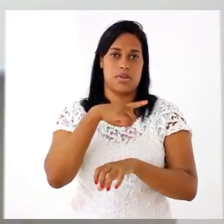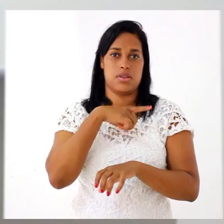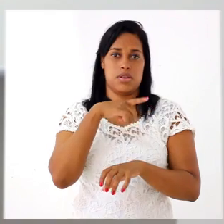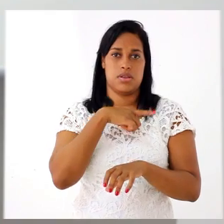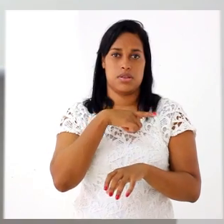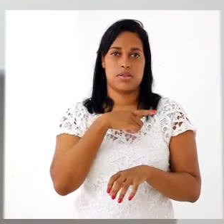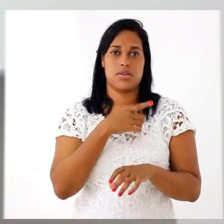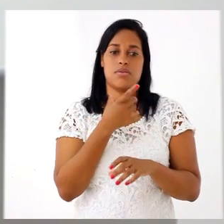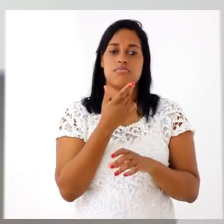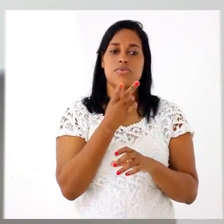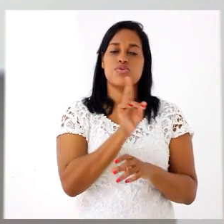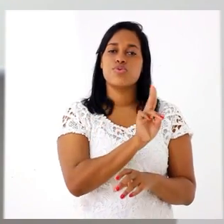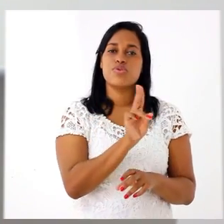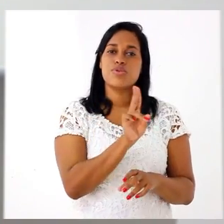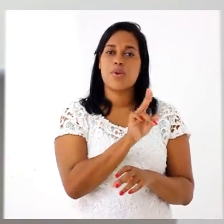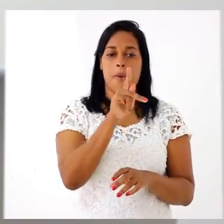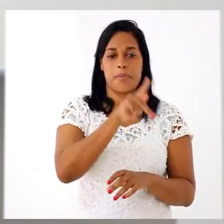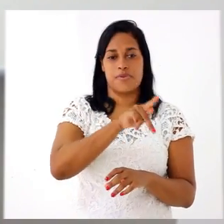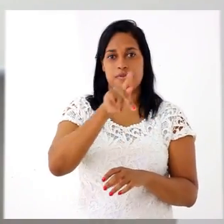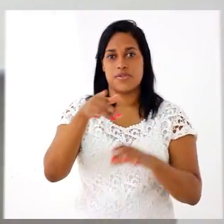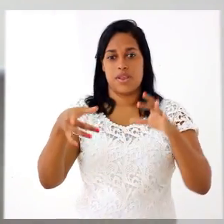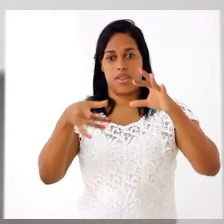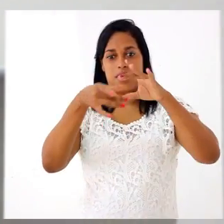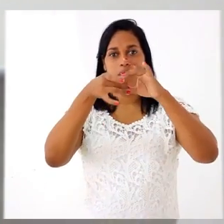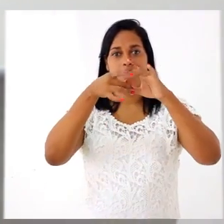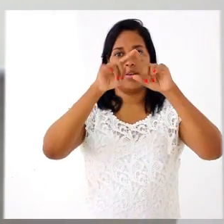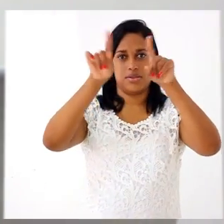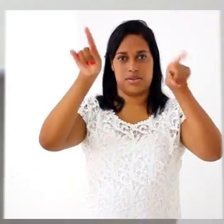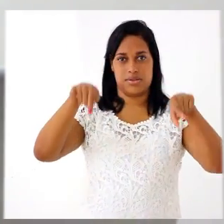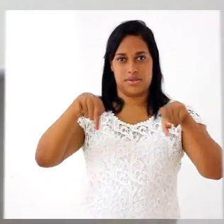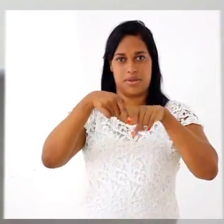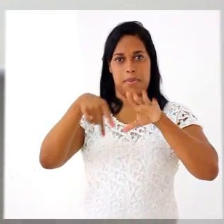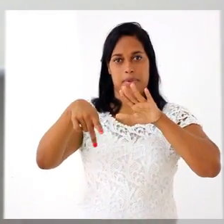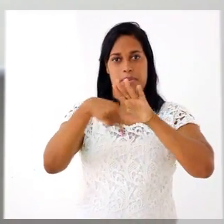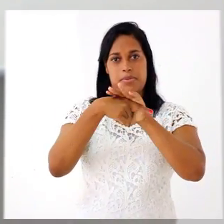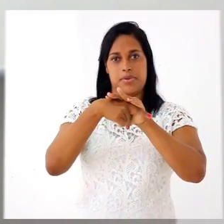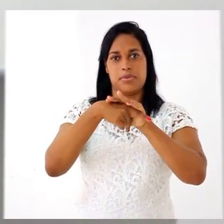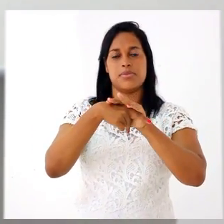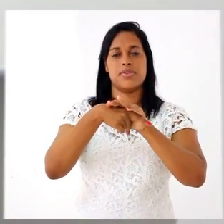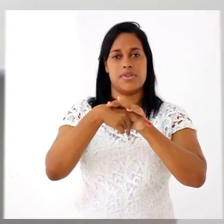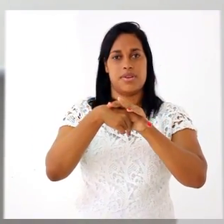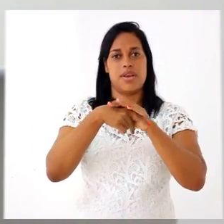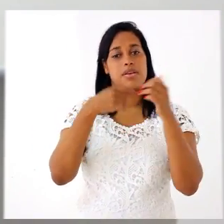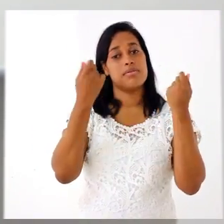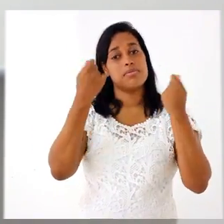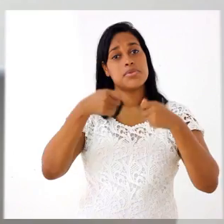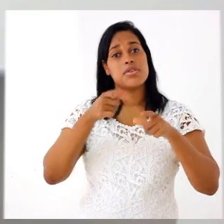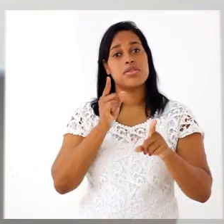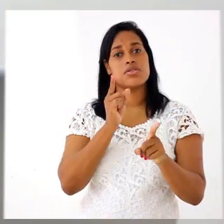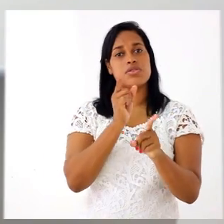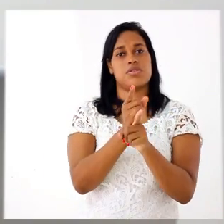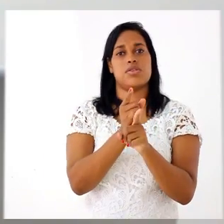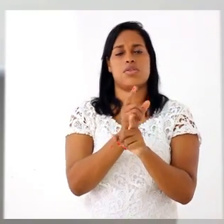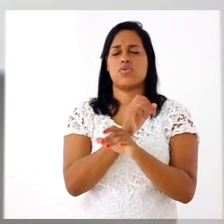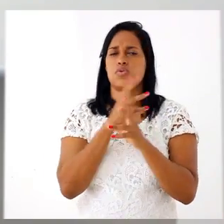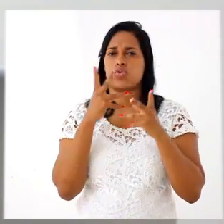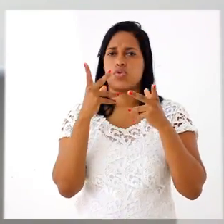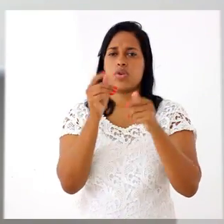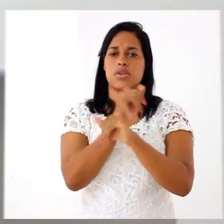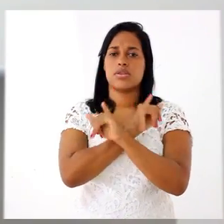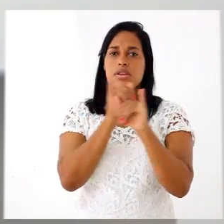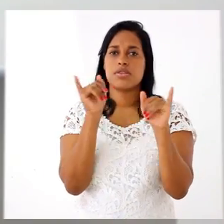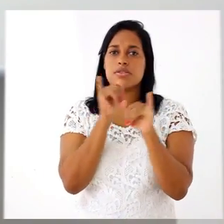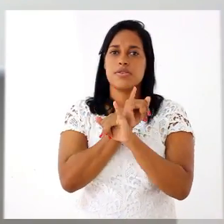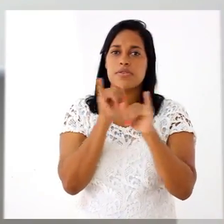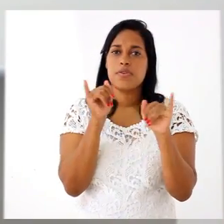código daquele professor que liga a uma tabela professor, que lá na tabela professor é que se encontram todas as informações